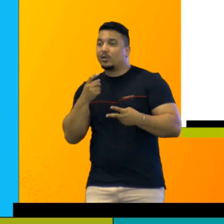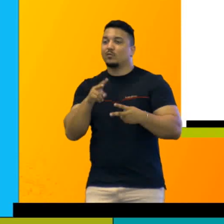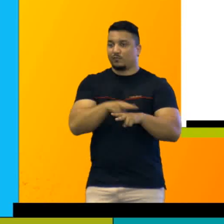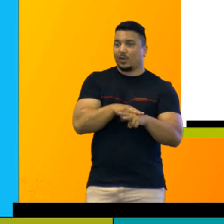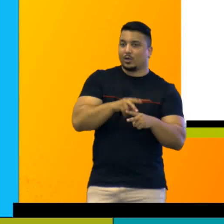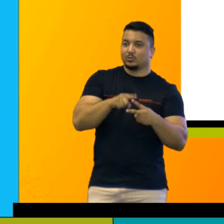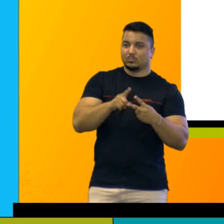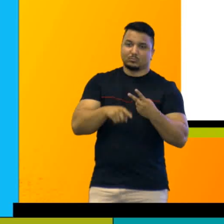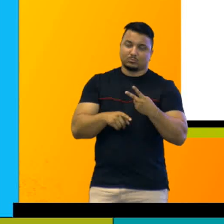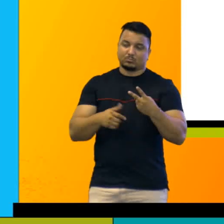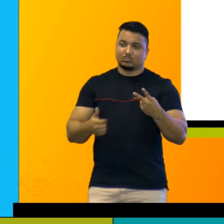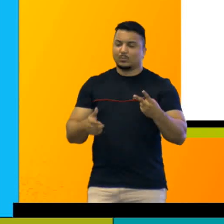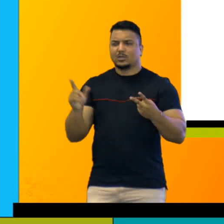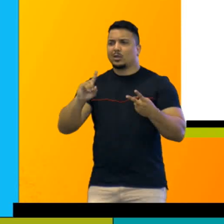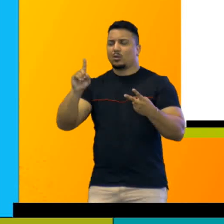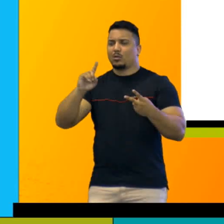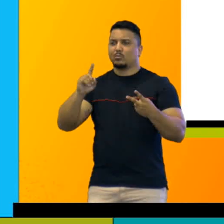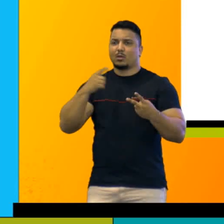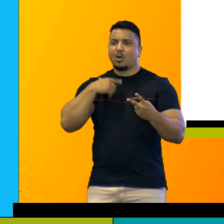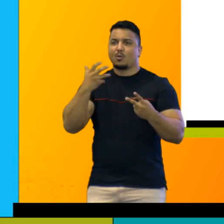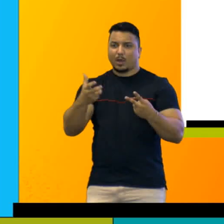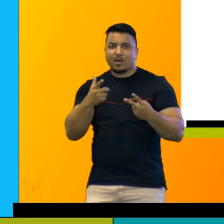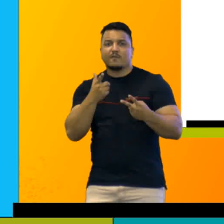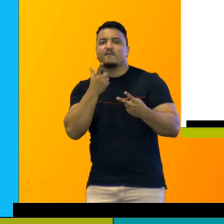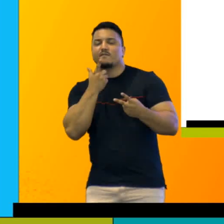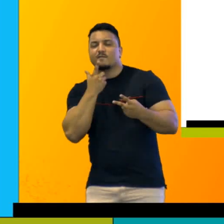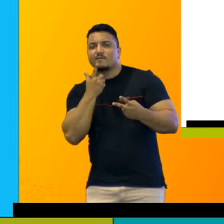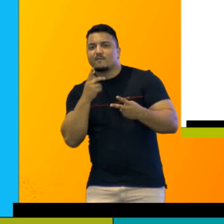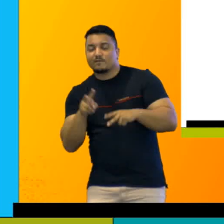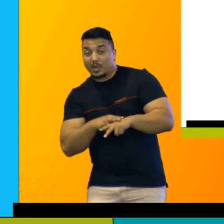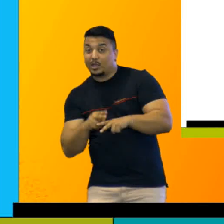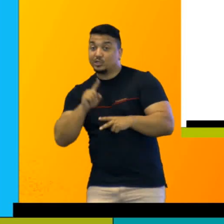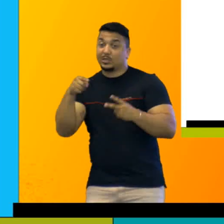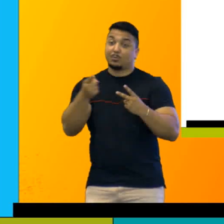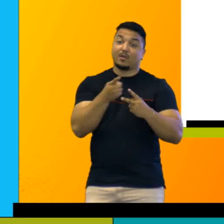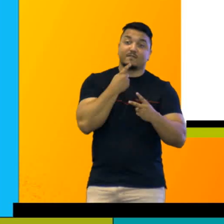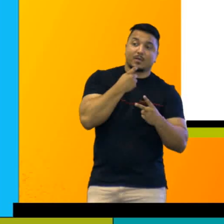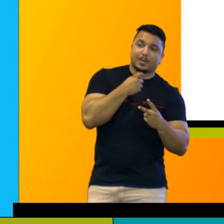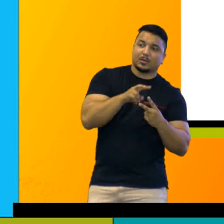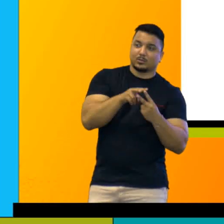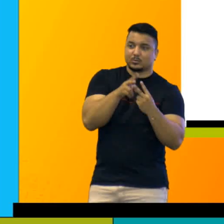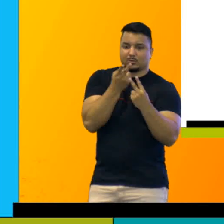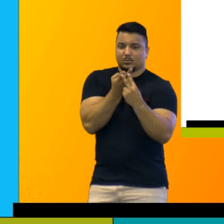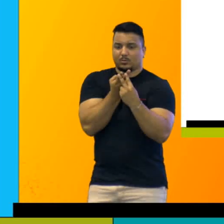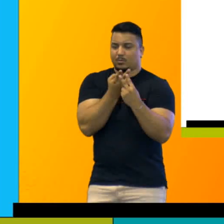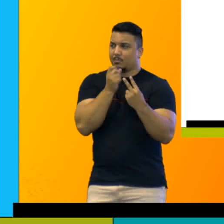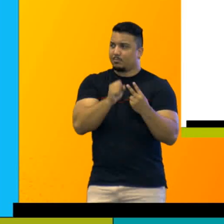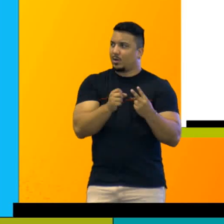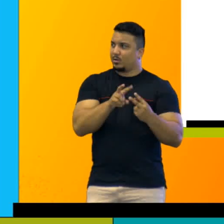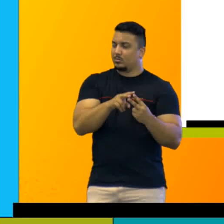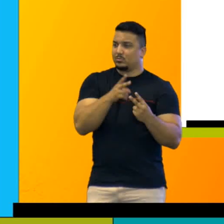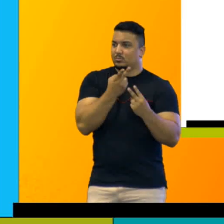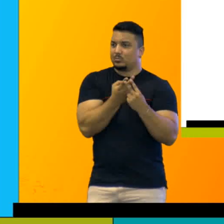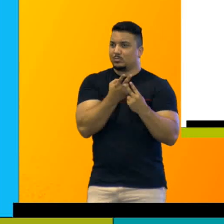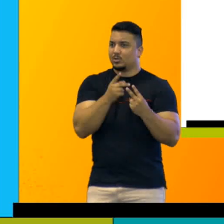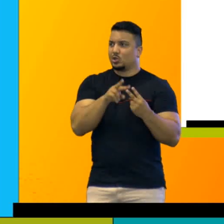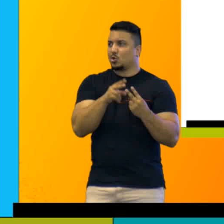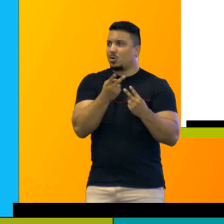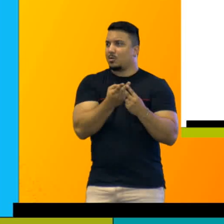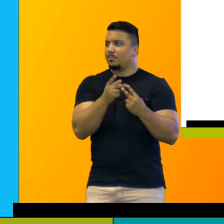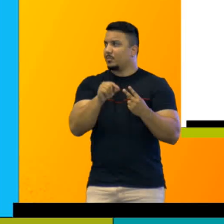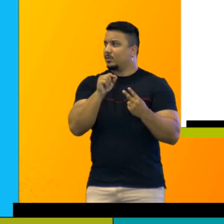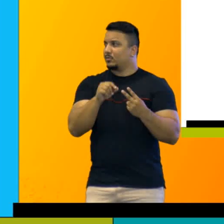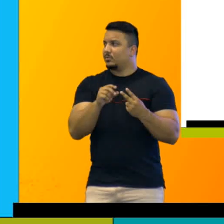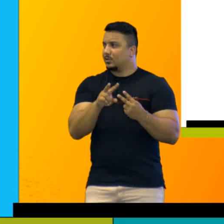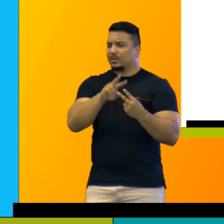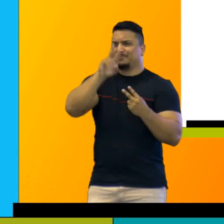verde. Não. Eu quero é o verde e o vermelho. Se eu trocar a ordem, peguei um tecido vermelho e o verde. Não, peguei